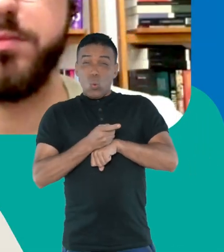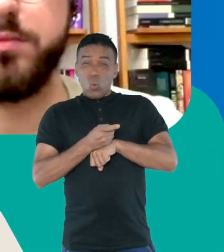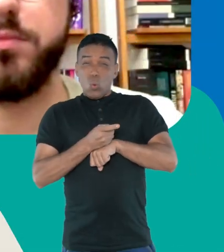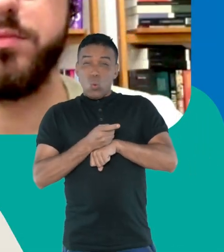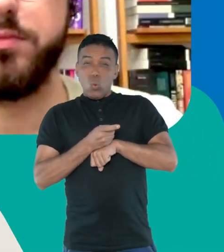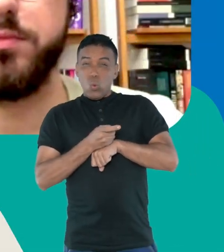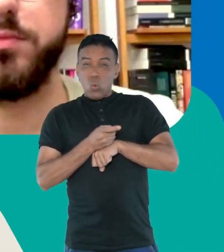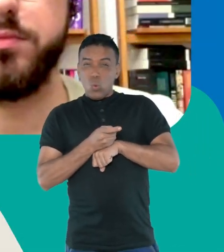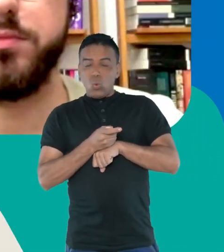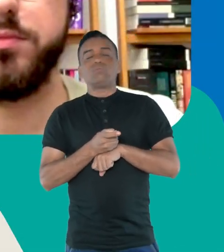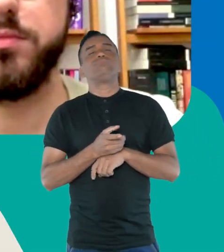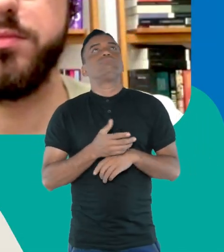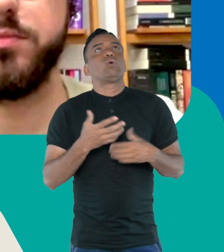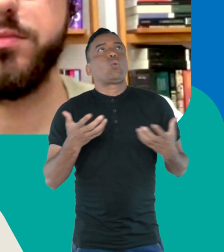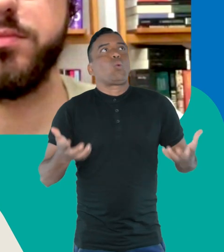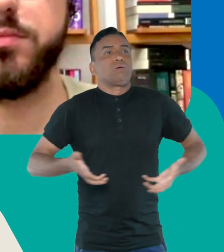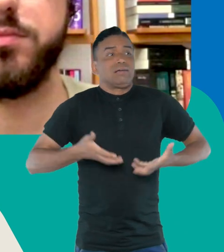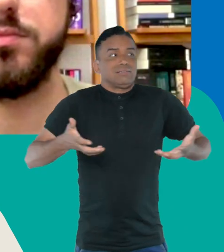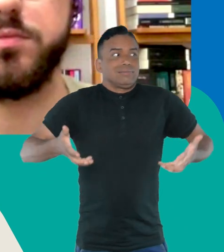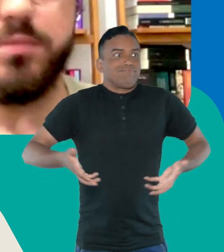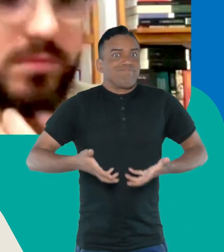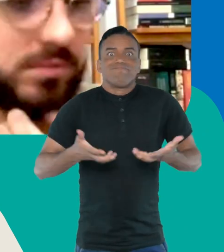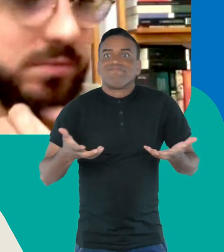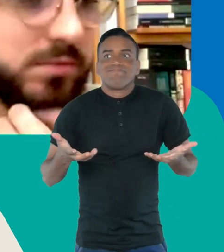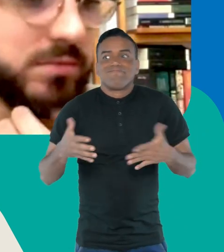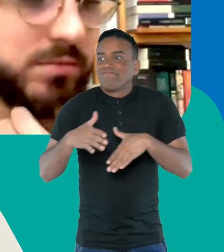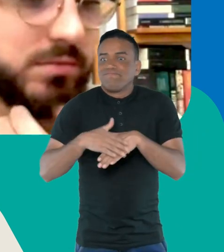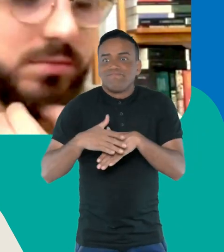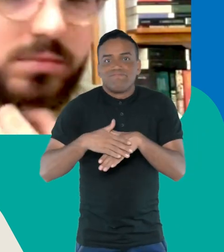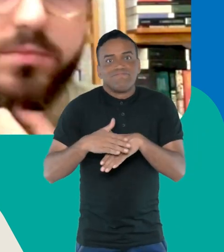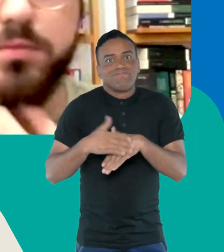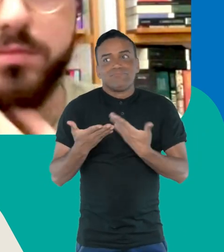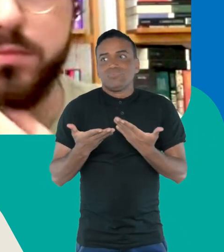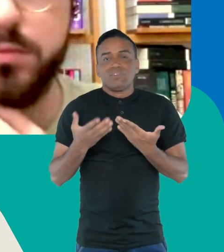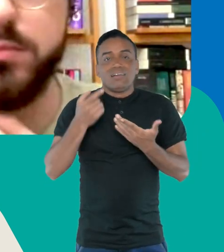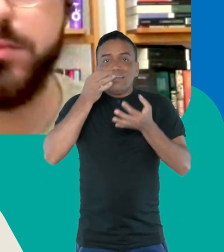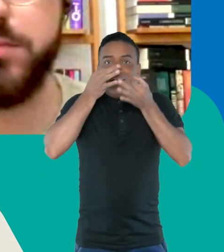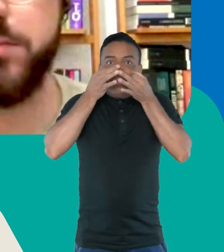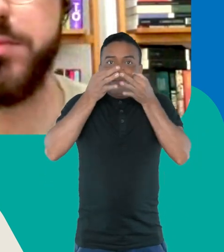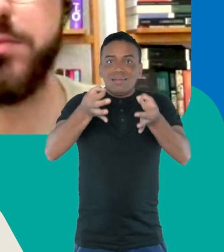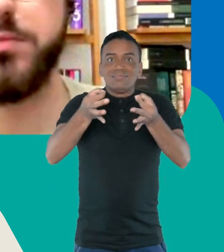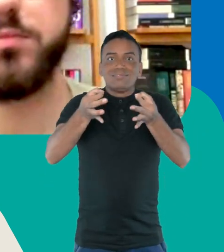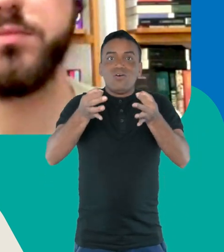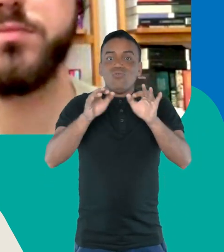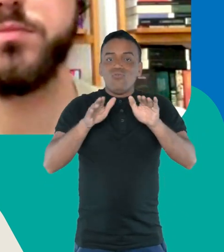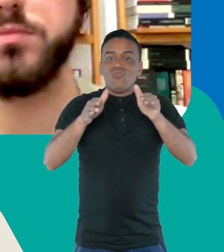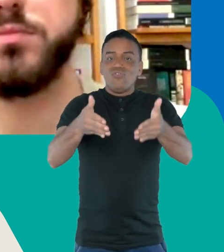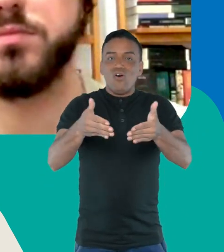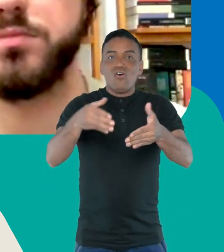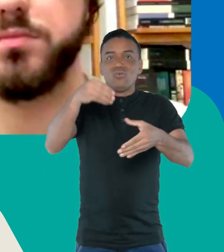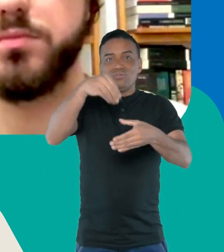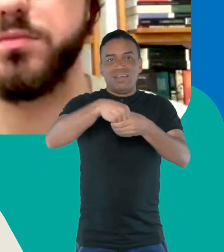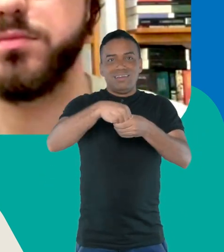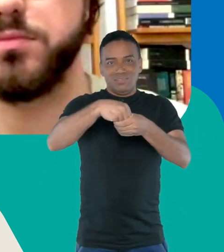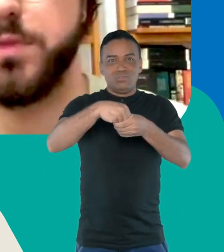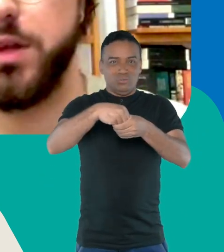que essa inspiração, de onde vem essa sua atenção ao final da